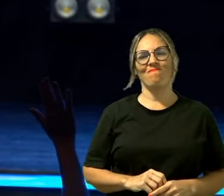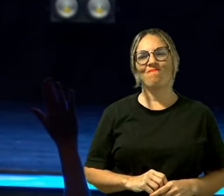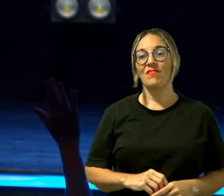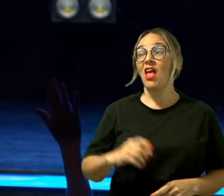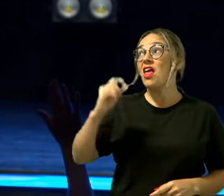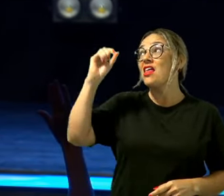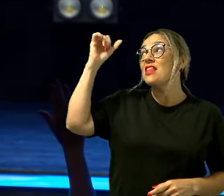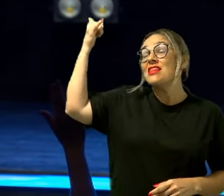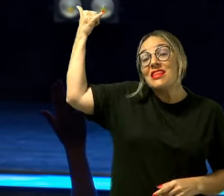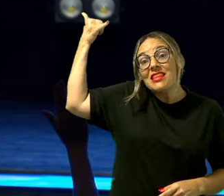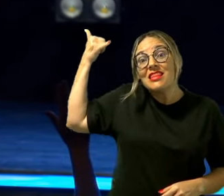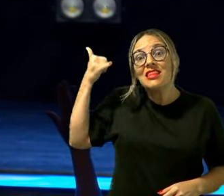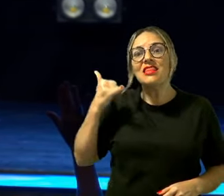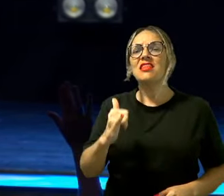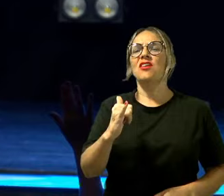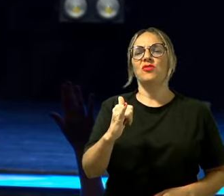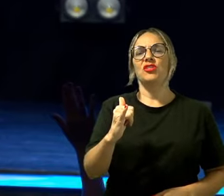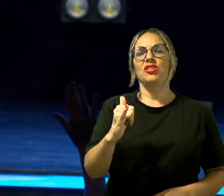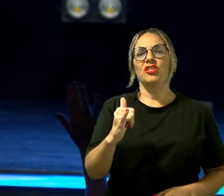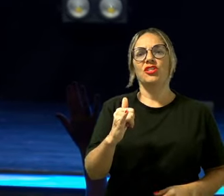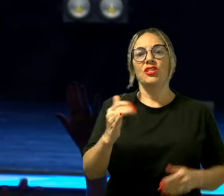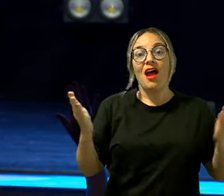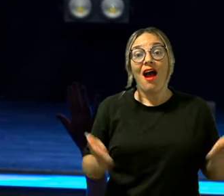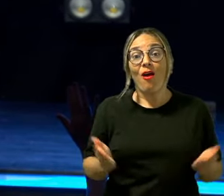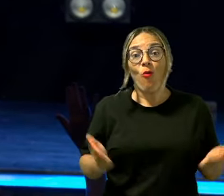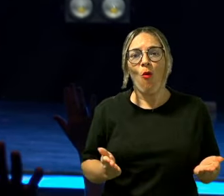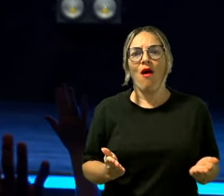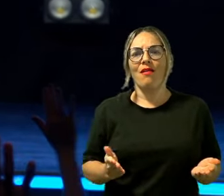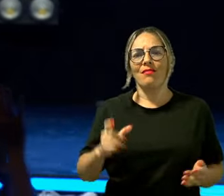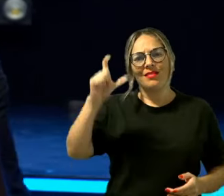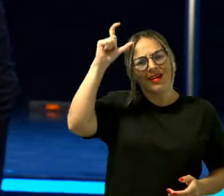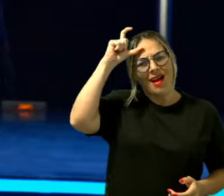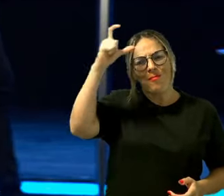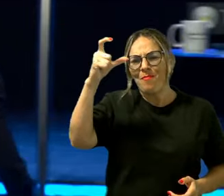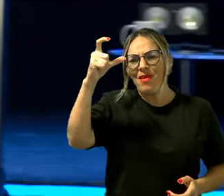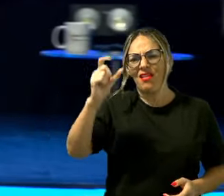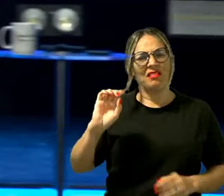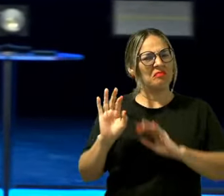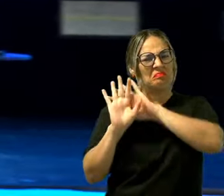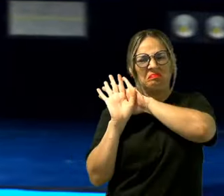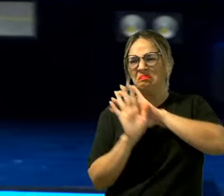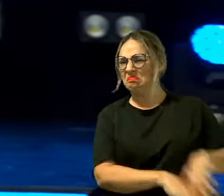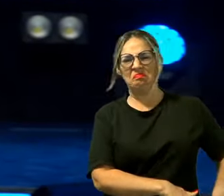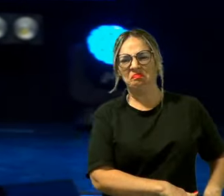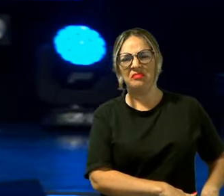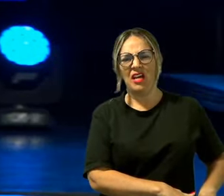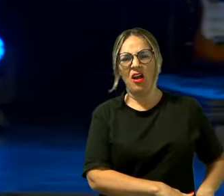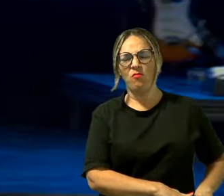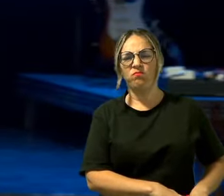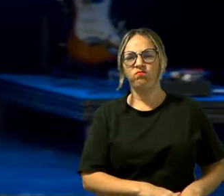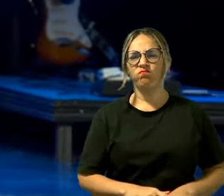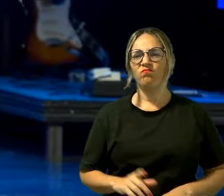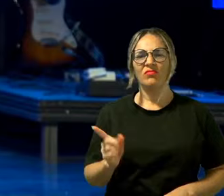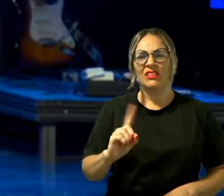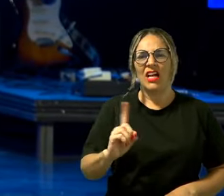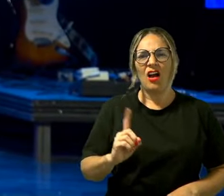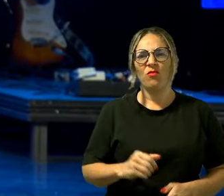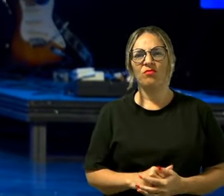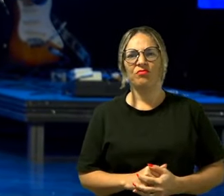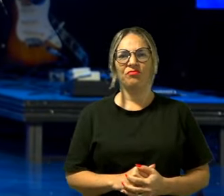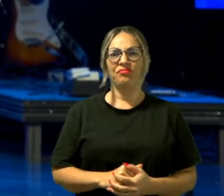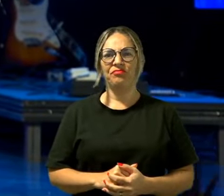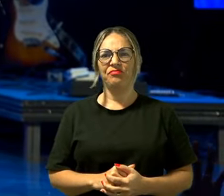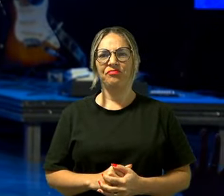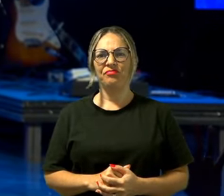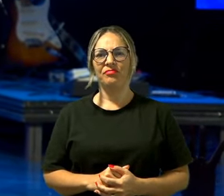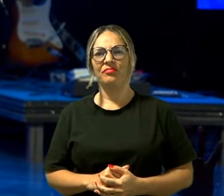é agora, não tem Faraó, não tem capeta, não tem demônio, não tem principado. Quando Deus diz é agora, ninguém